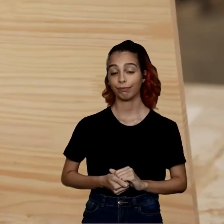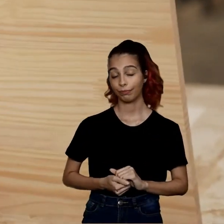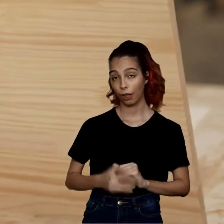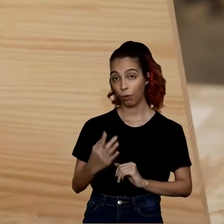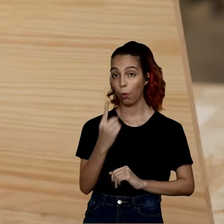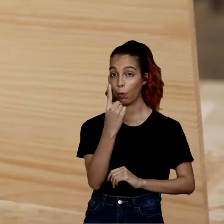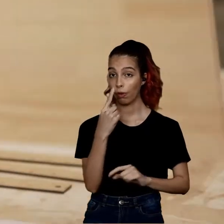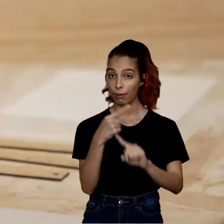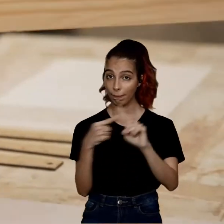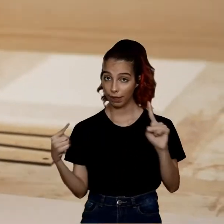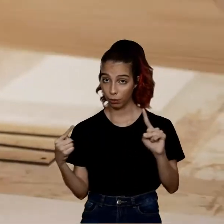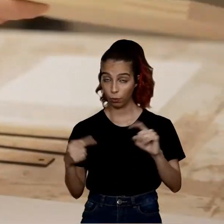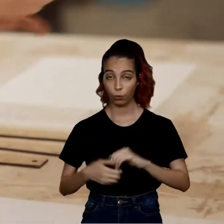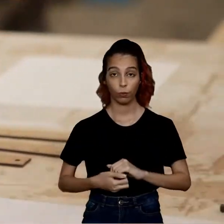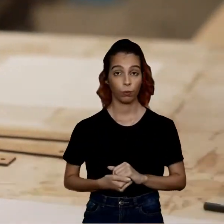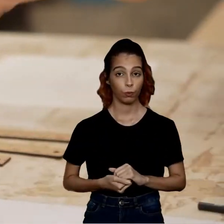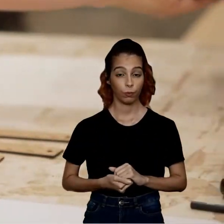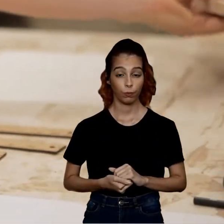1,5